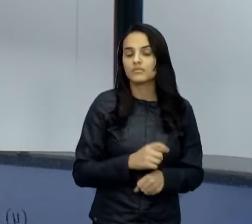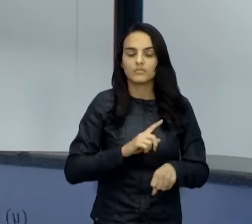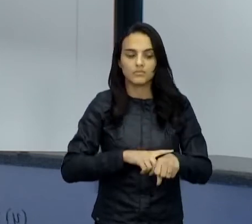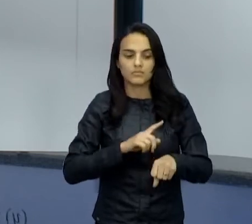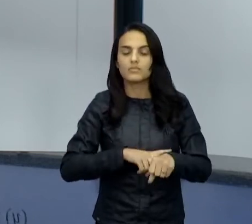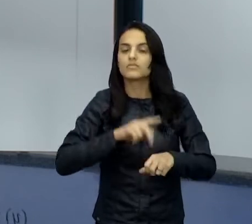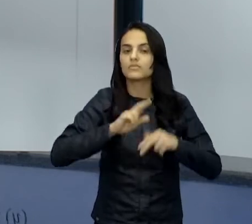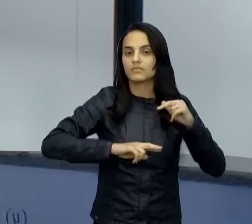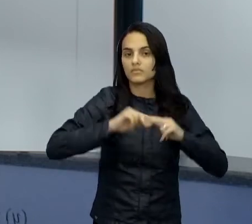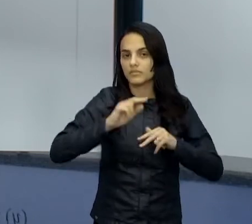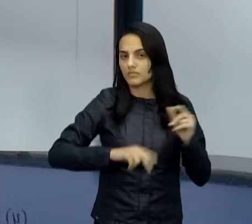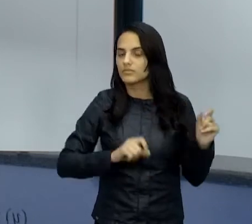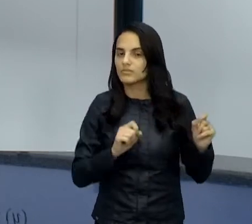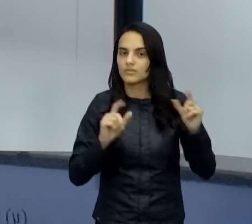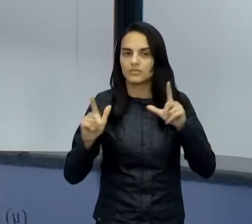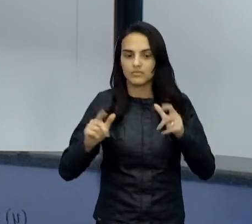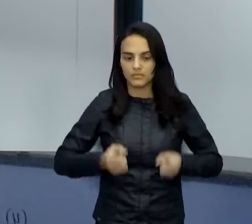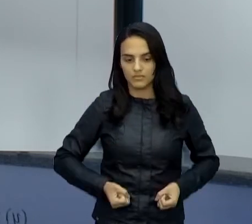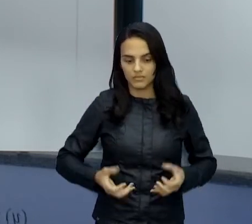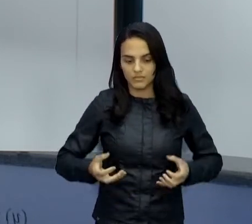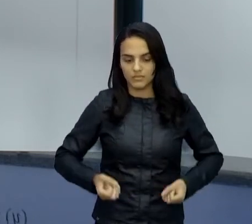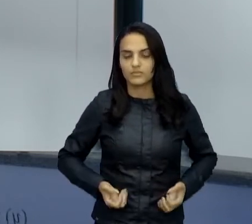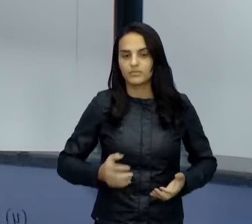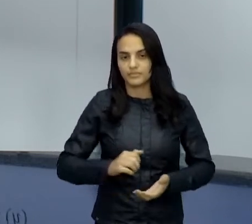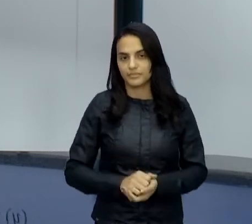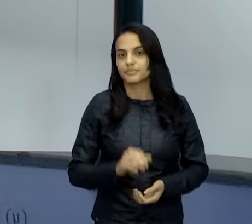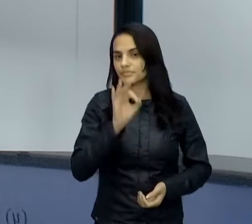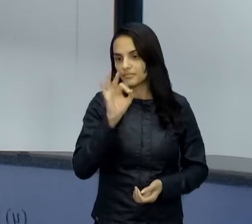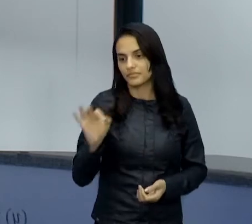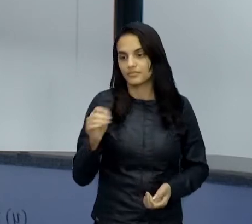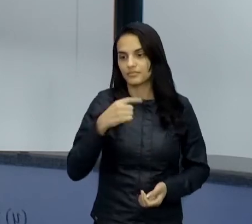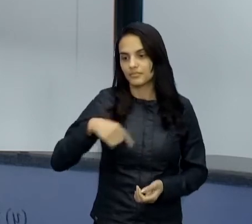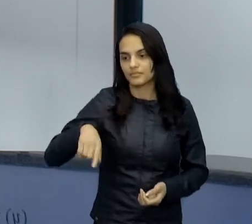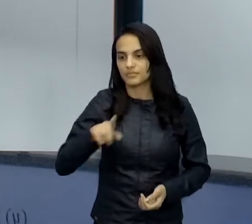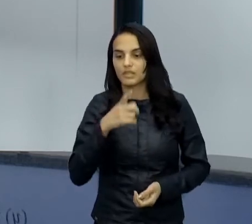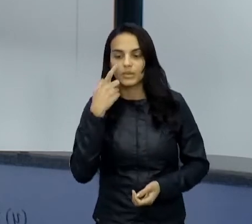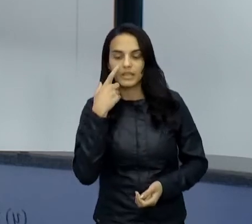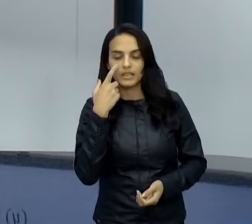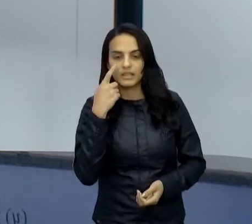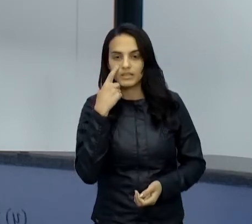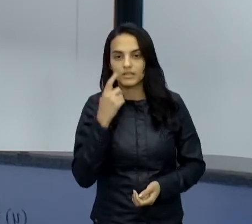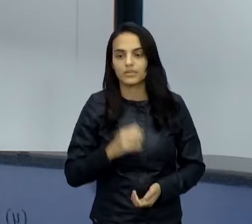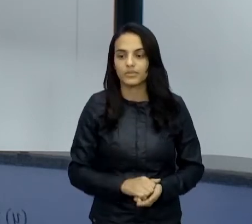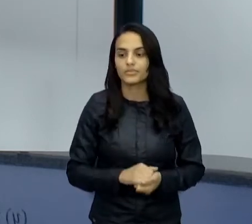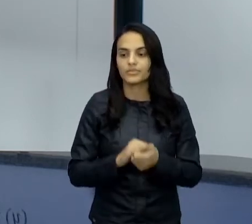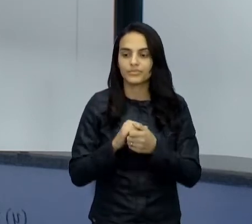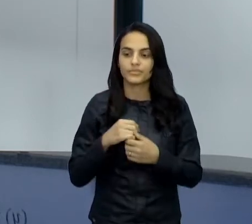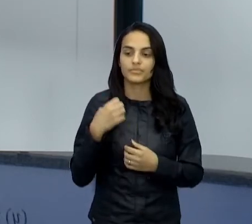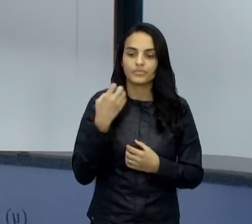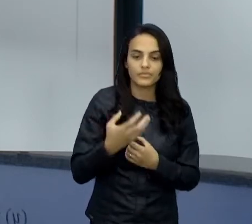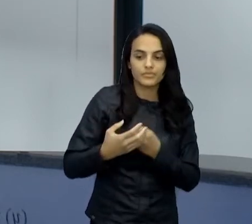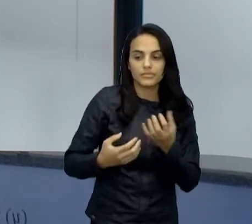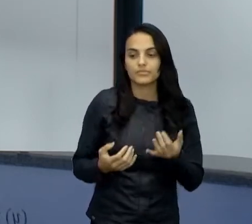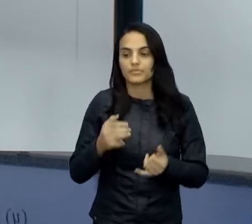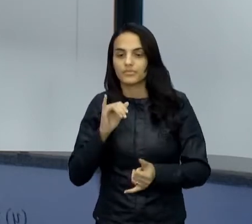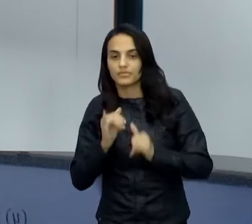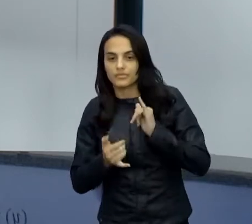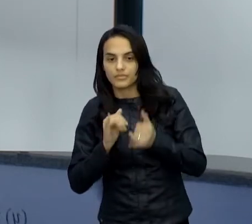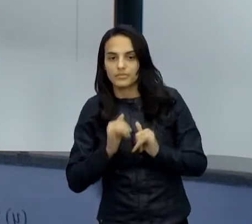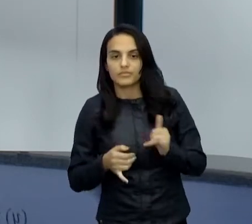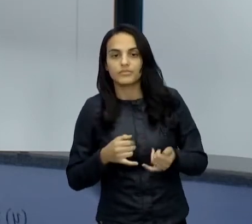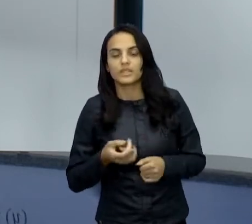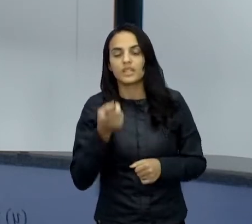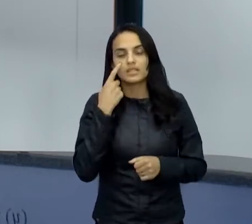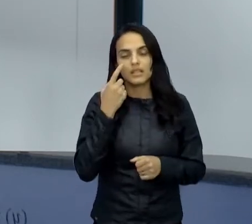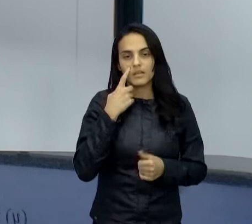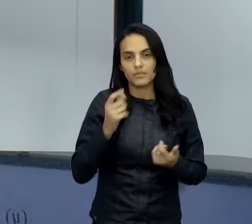ficam ligados é o consumo. E aí a tarifa, né, que a gente paga, a distribuidora de energia, ela cobra um